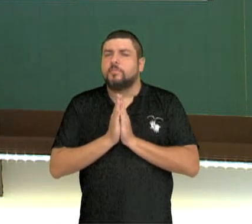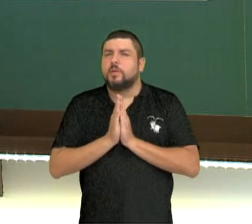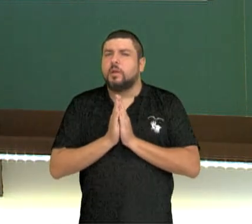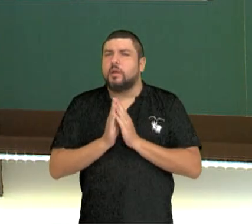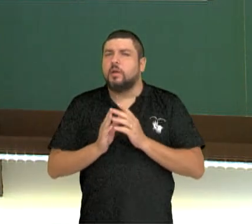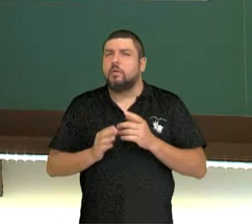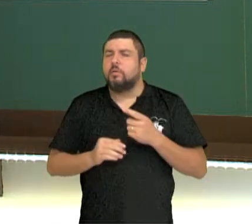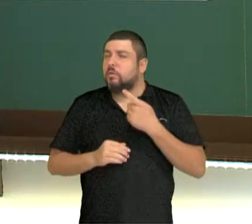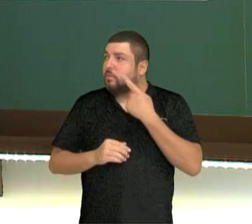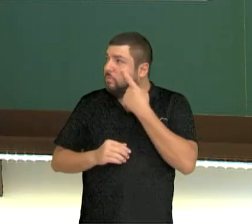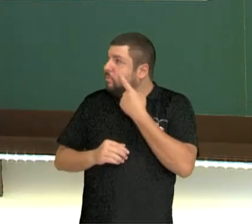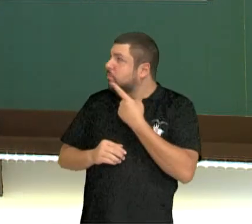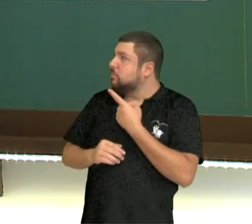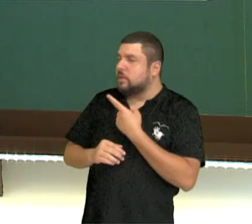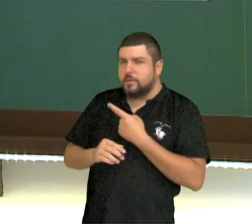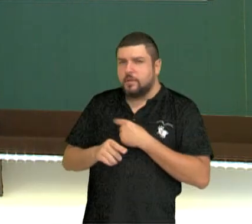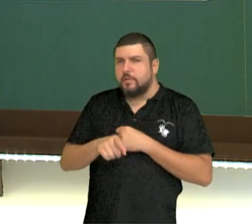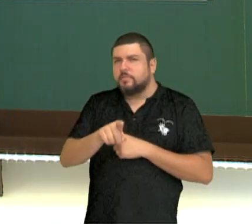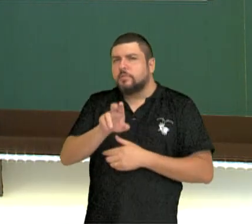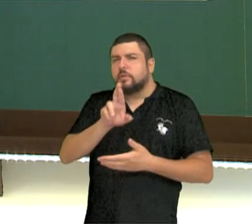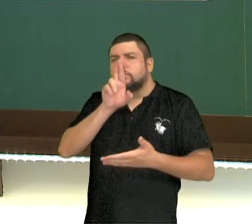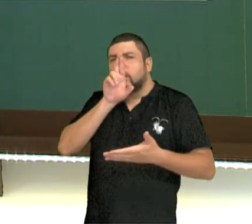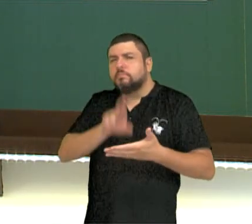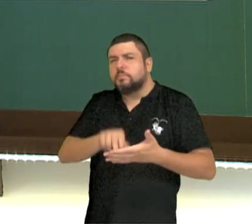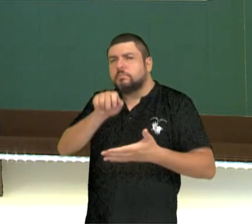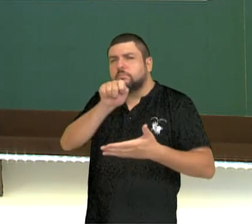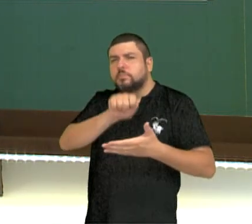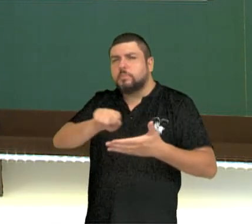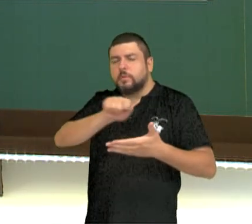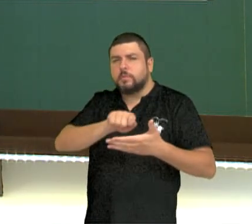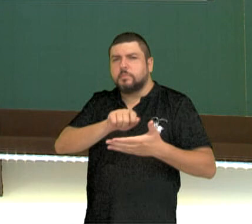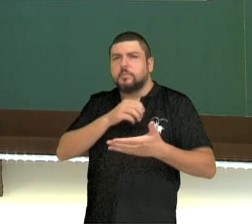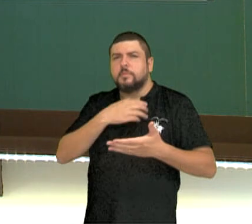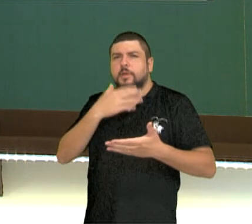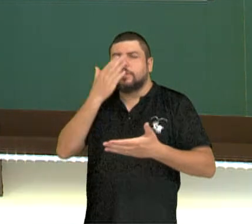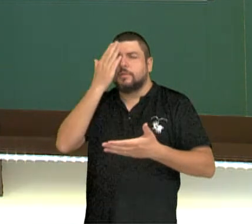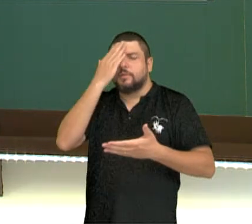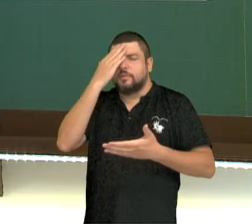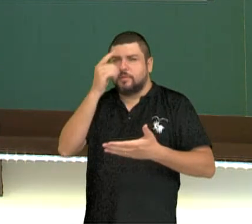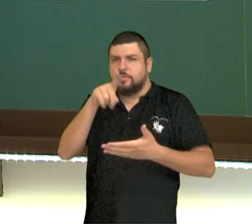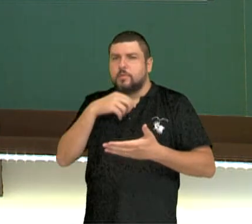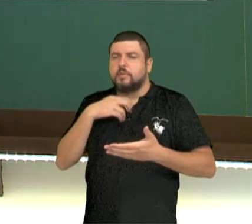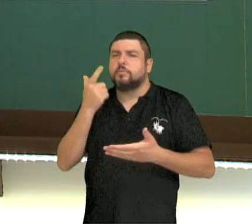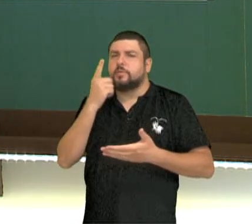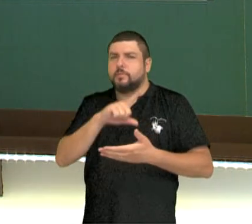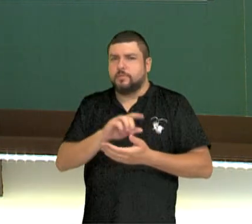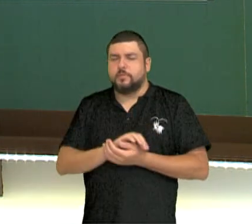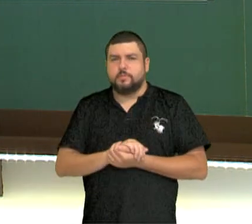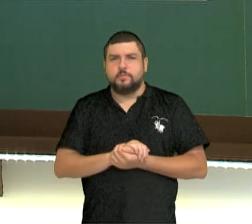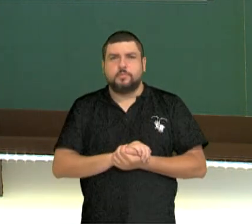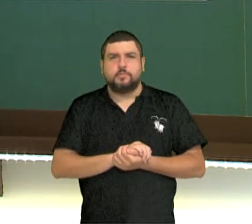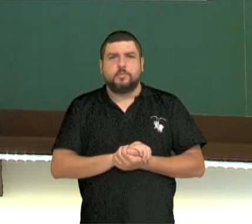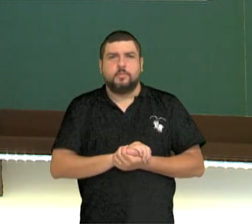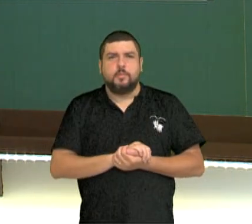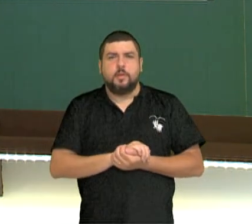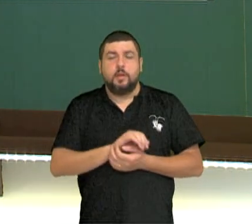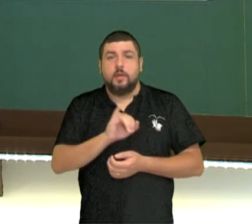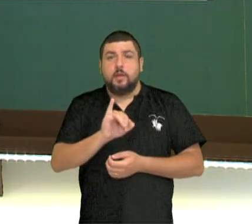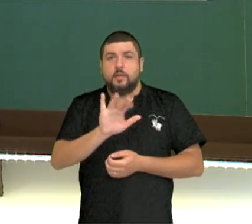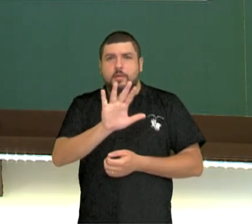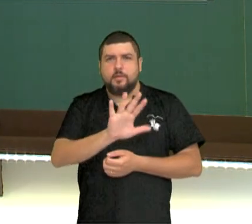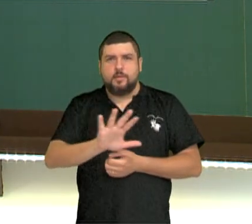que você respondeu. Tá fácil e eu tenho certeza que você mandou bem a resposta aí. A imagem abaixo, então, é